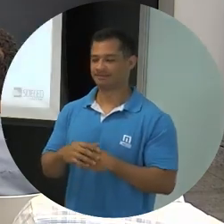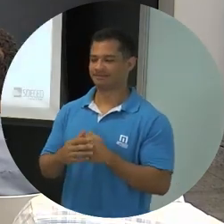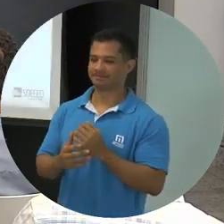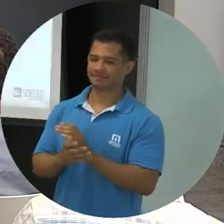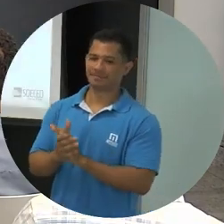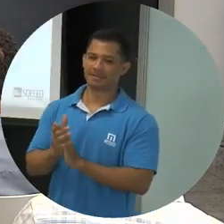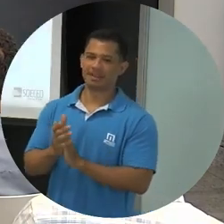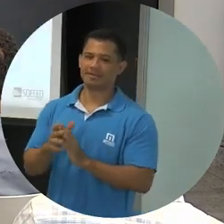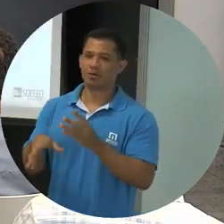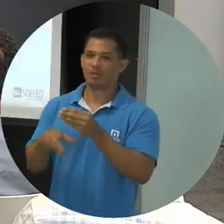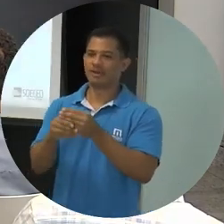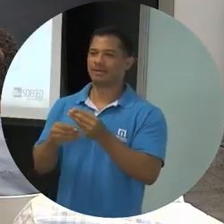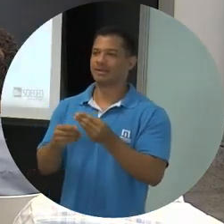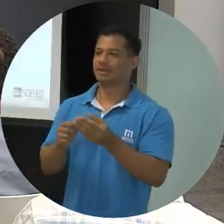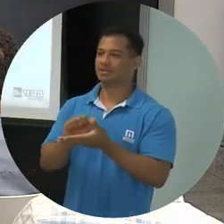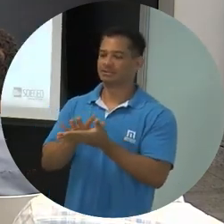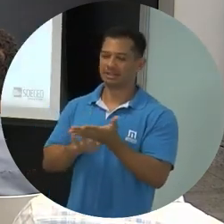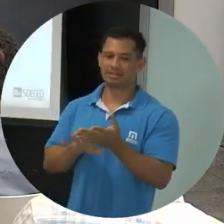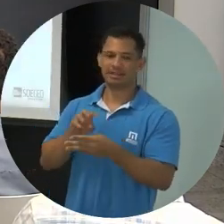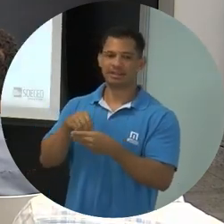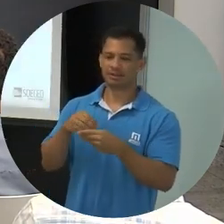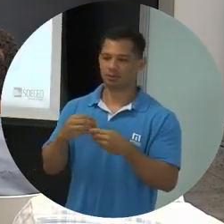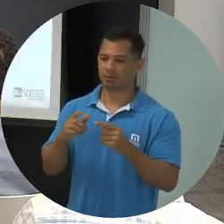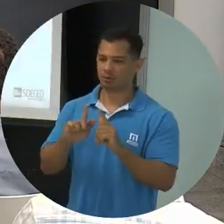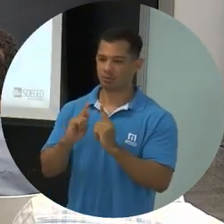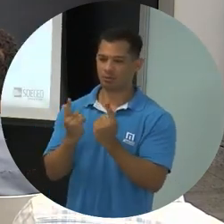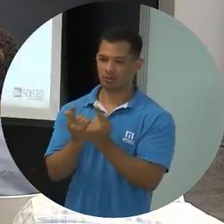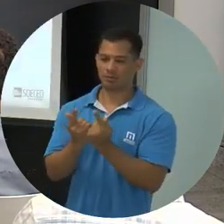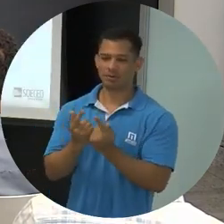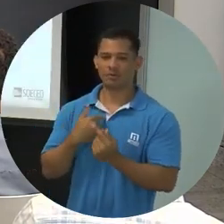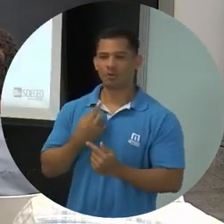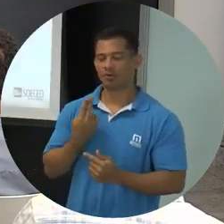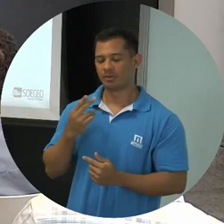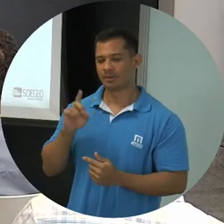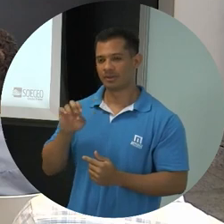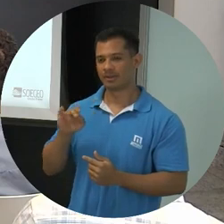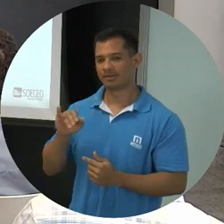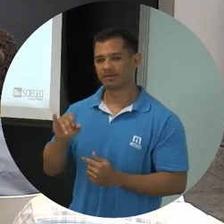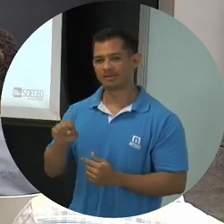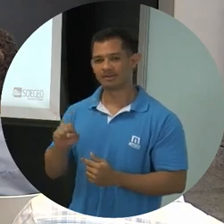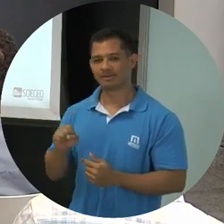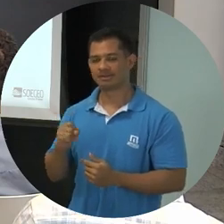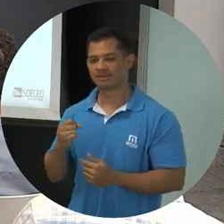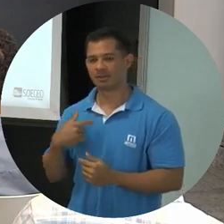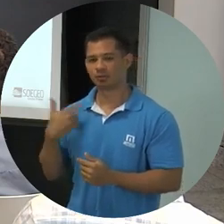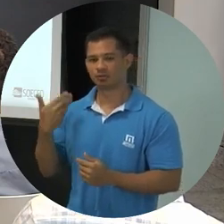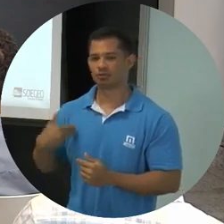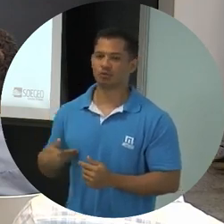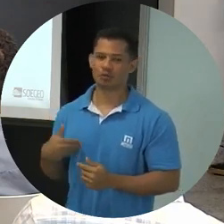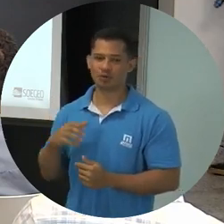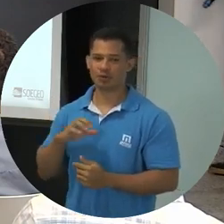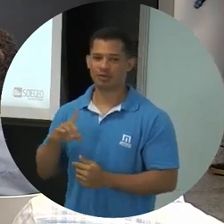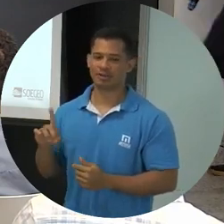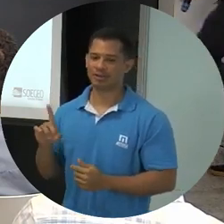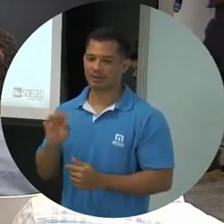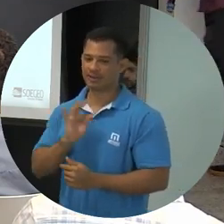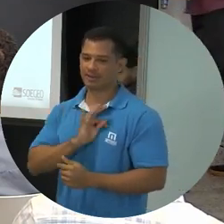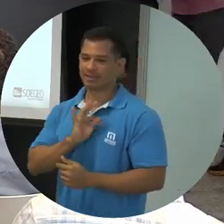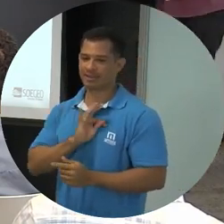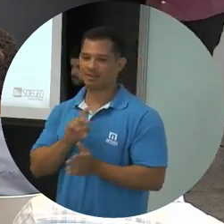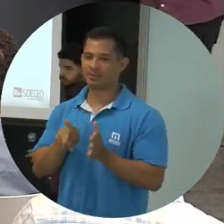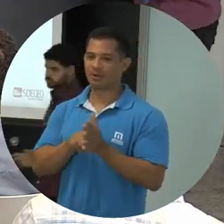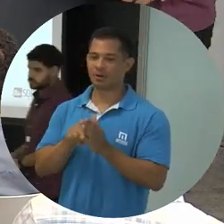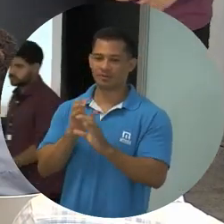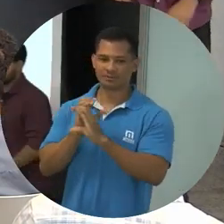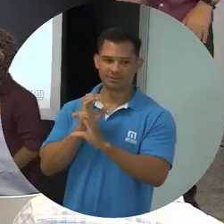aí que a gente tem dentro do grupo. Tá? Meu nome é Denis, eu sou coordenador técnico da